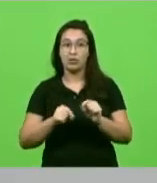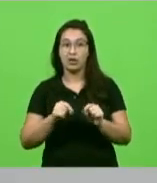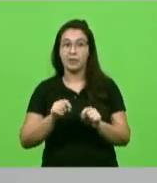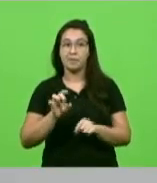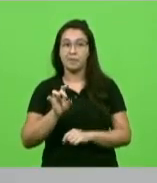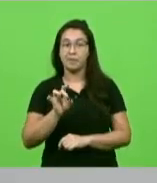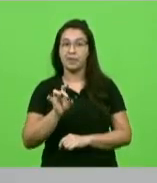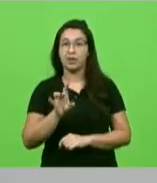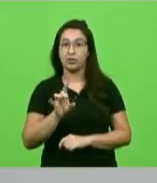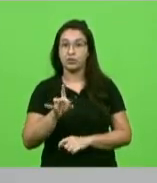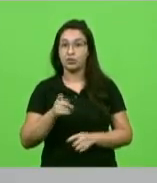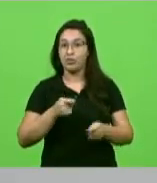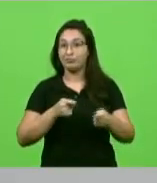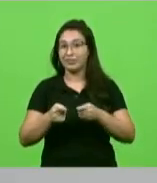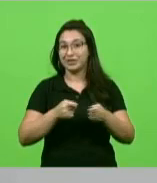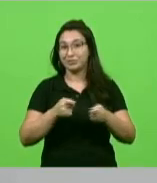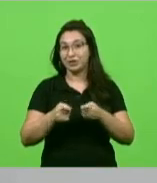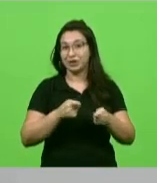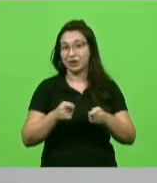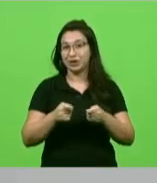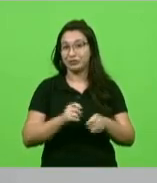civil administrativa.